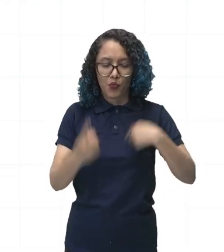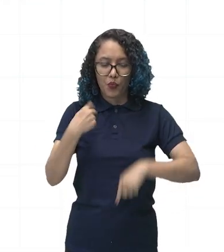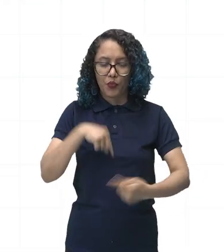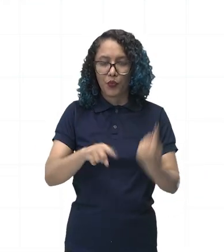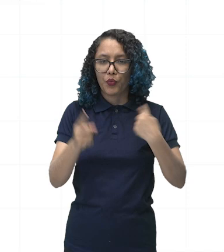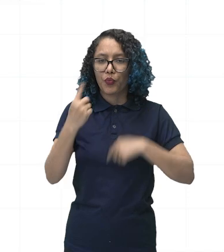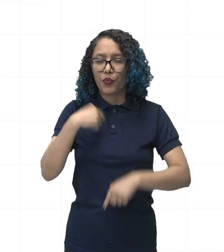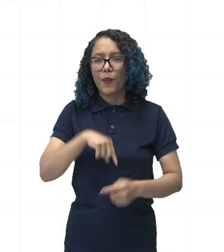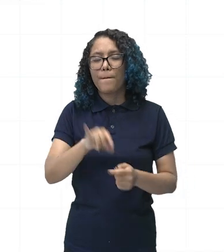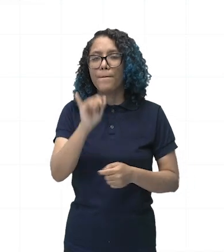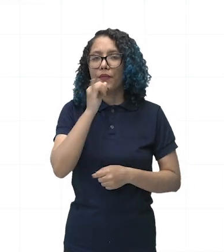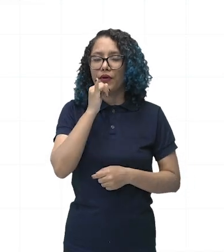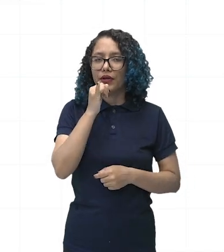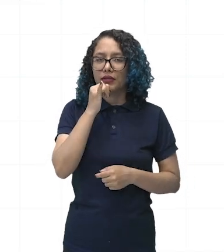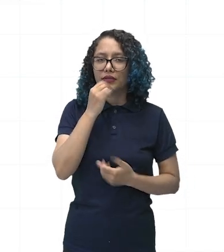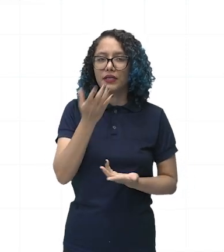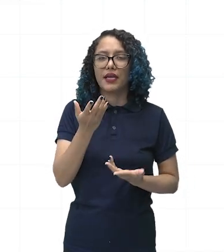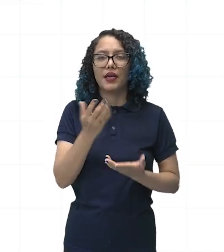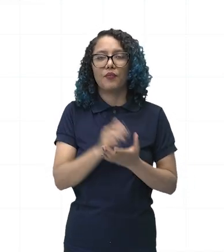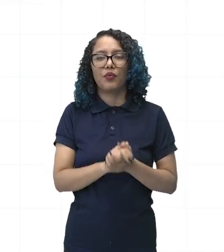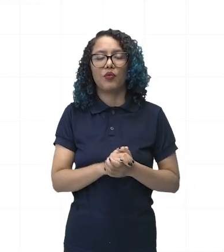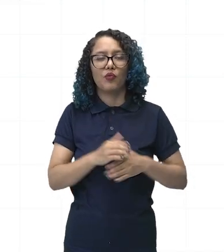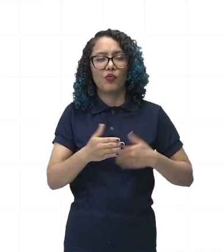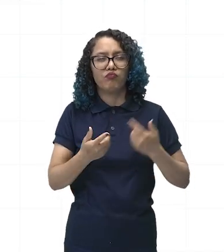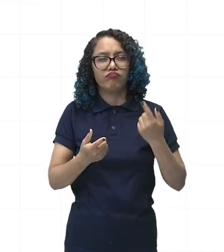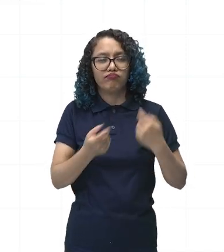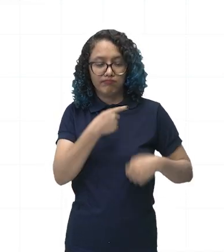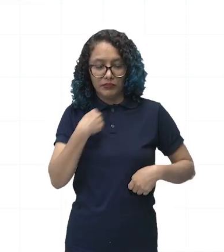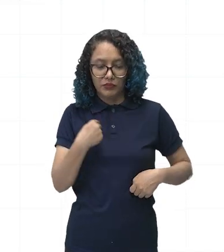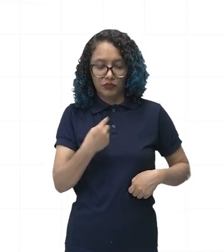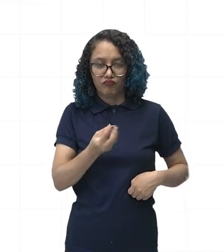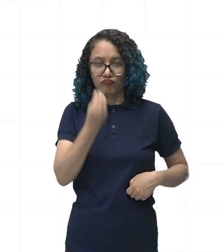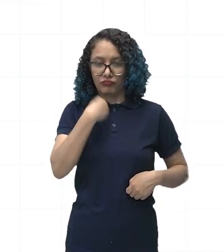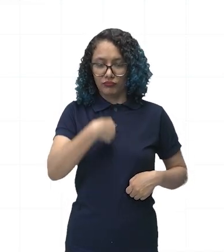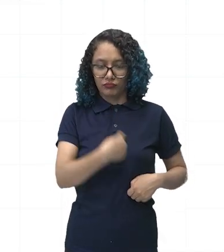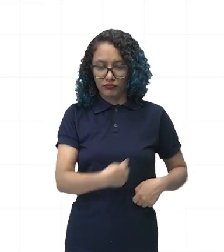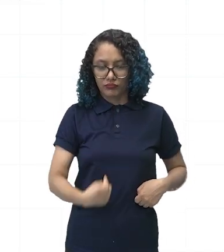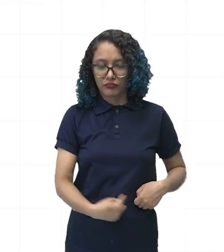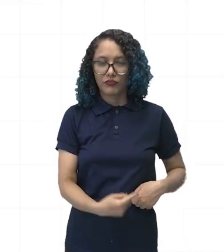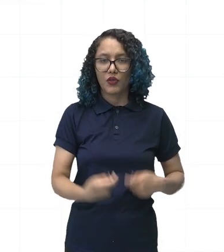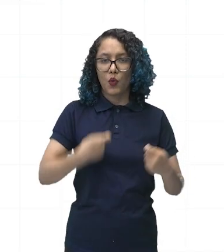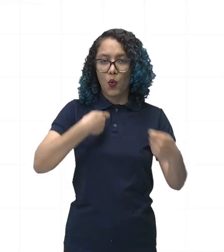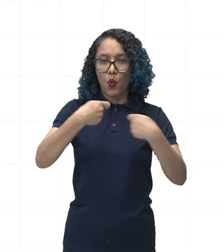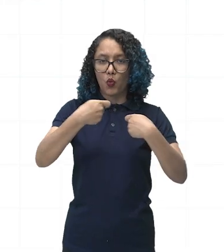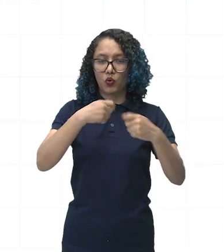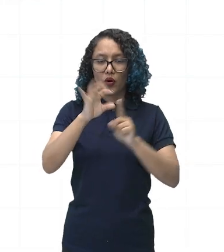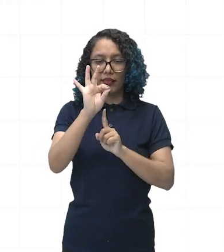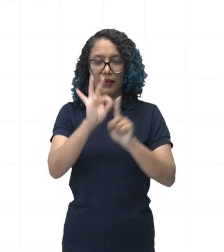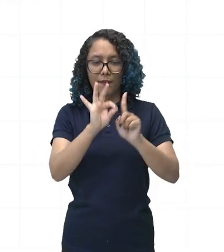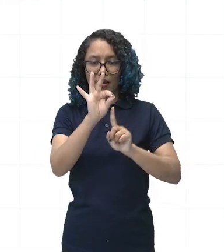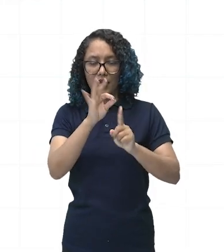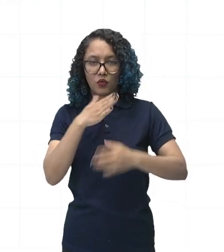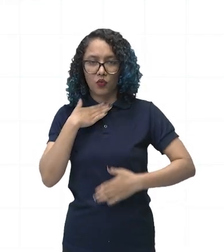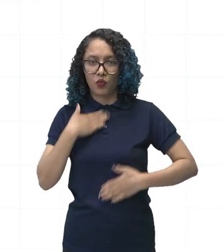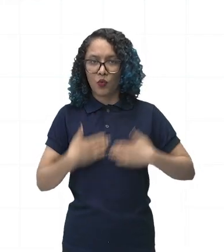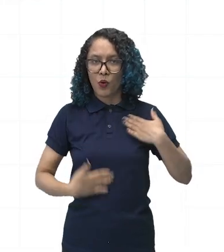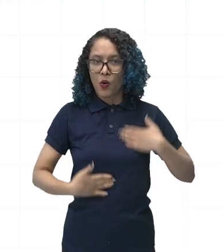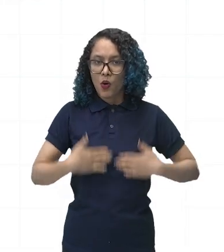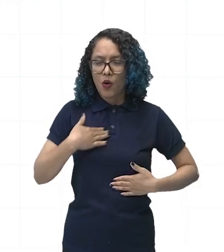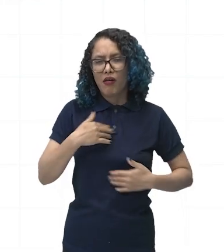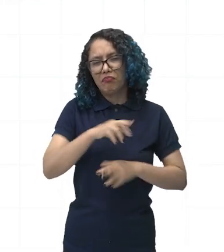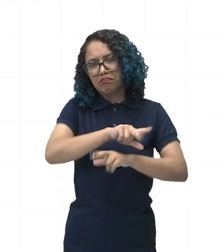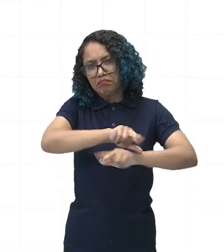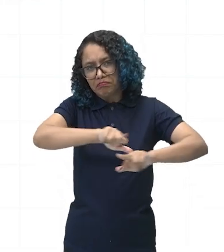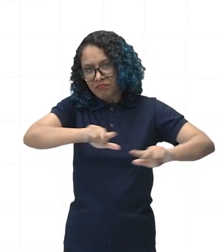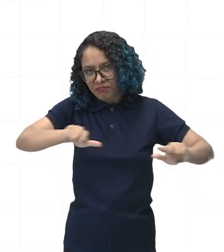a realização dos processos digestivos, por exemplo, regulação da temperatura do corpo dos seres vivos, entre outras